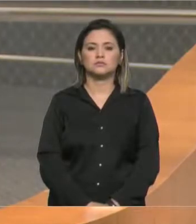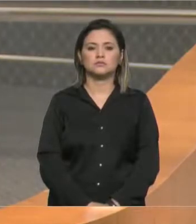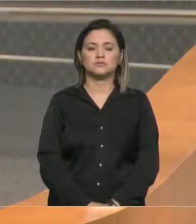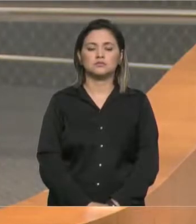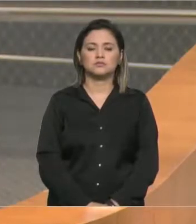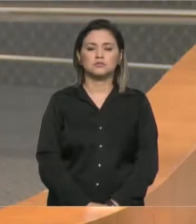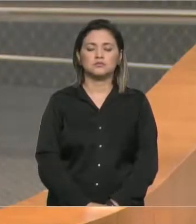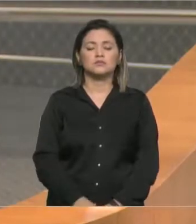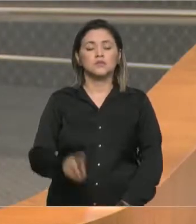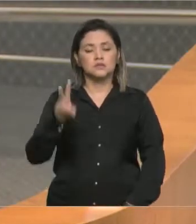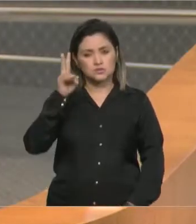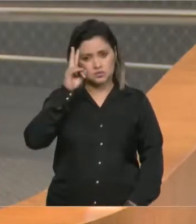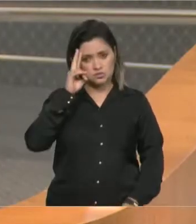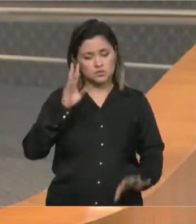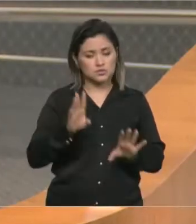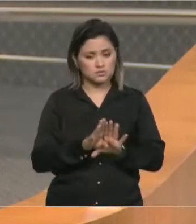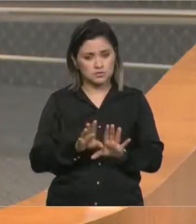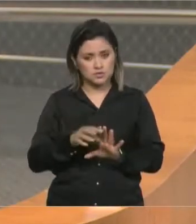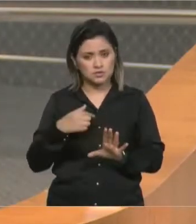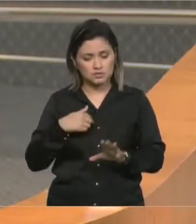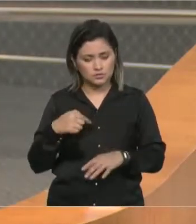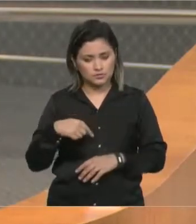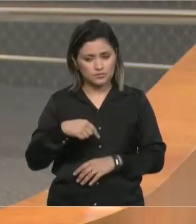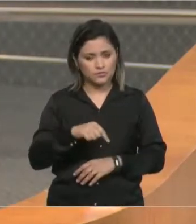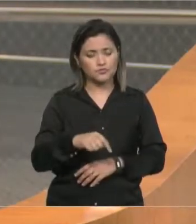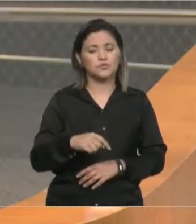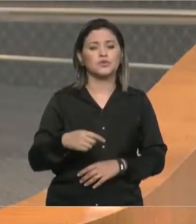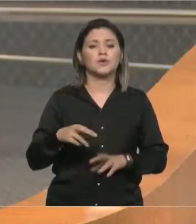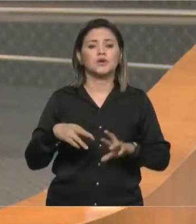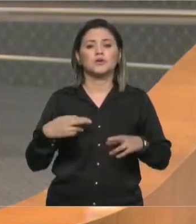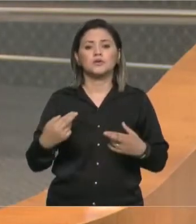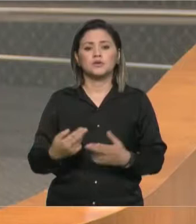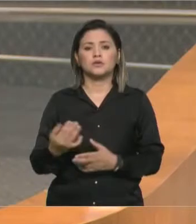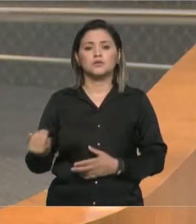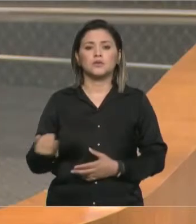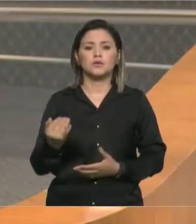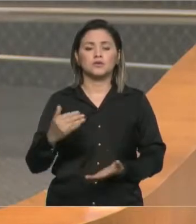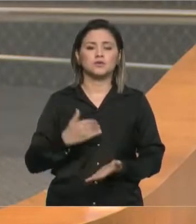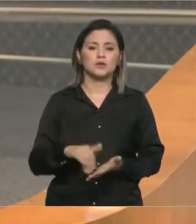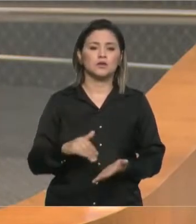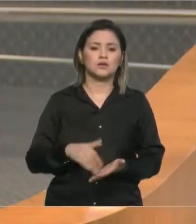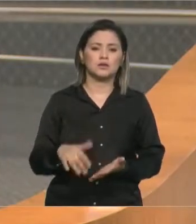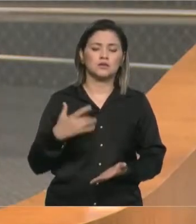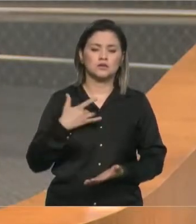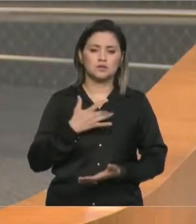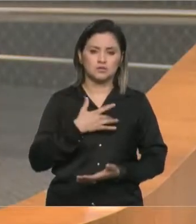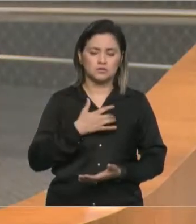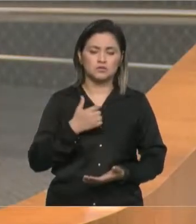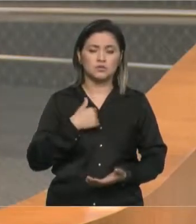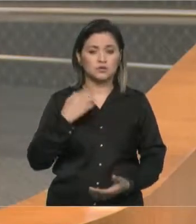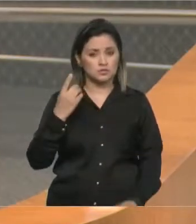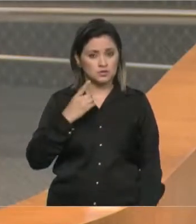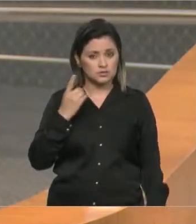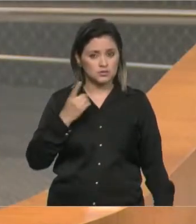muito importante na Secretaria de Saúde do Estado do Maranhão. Eu, como deputado de oposição,